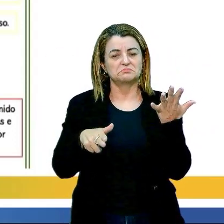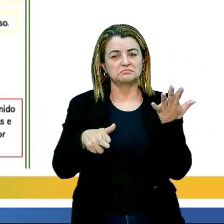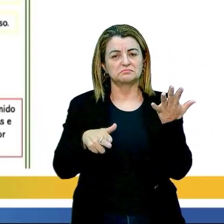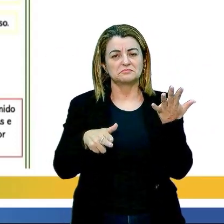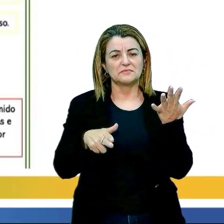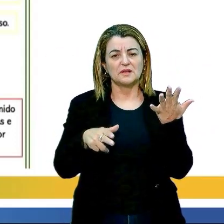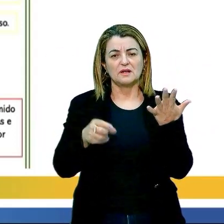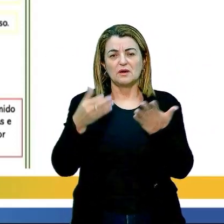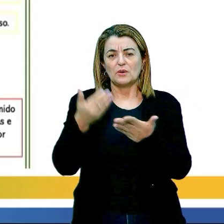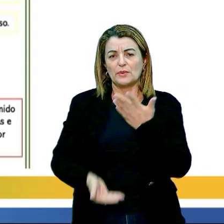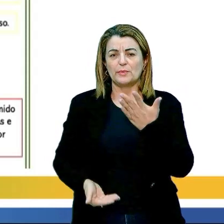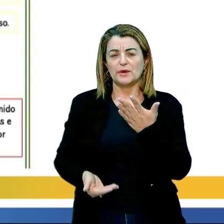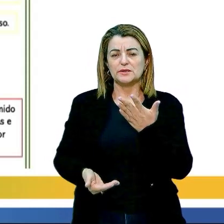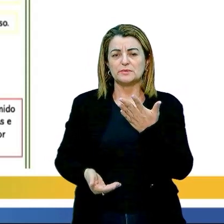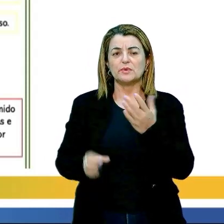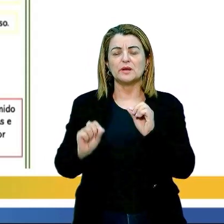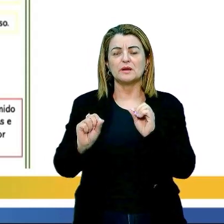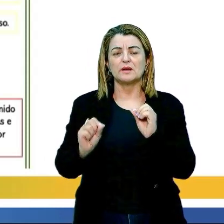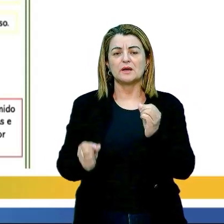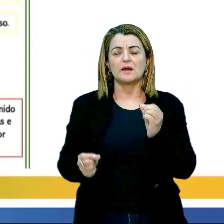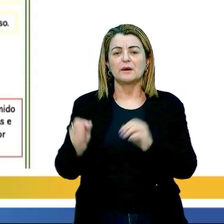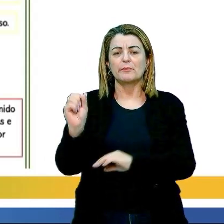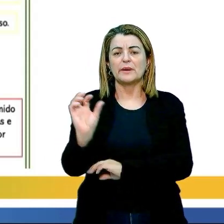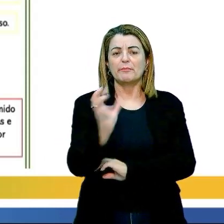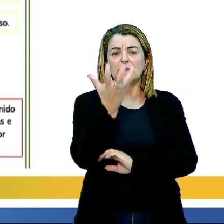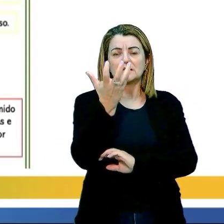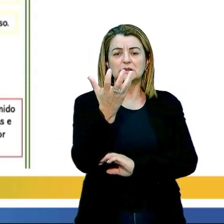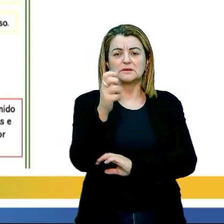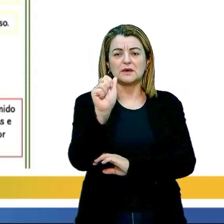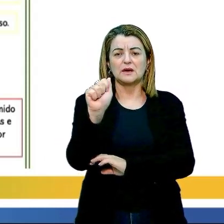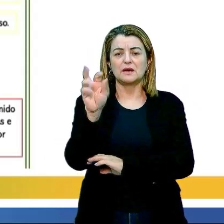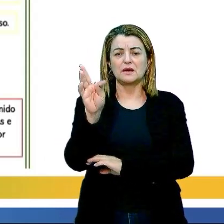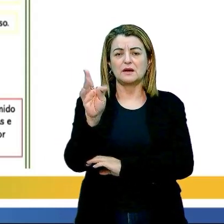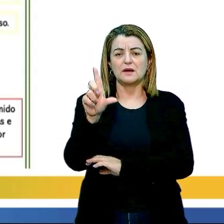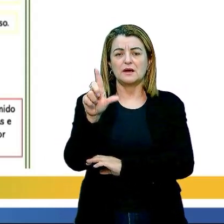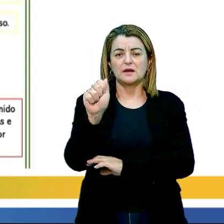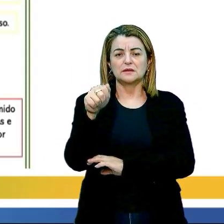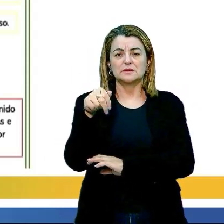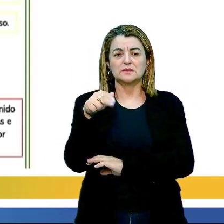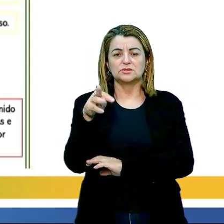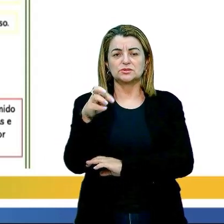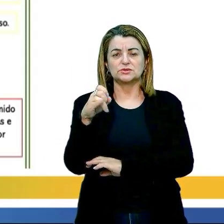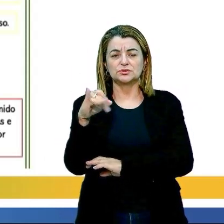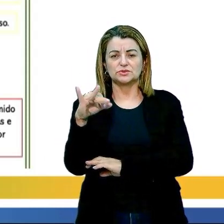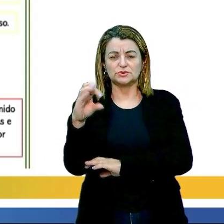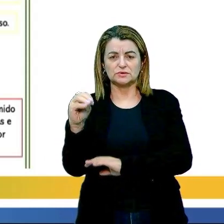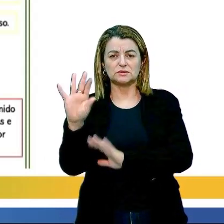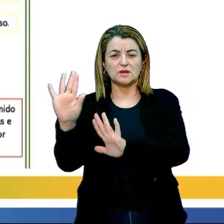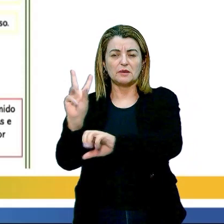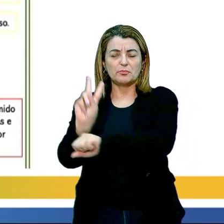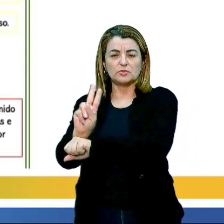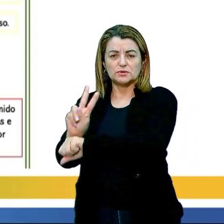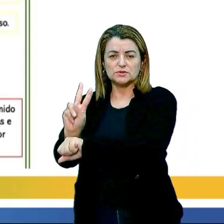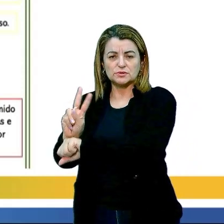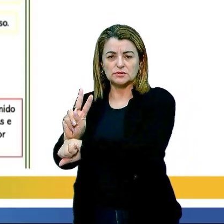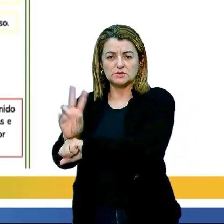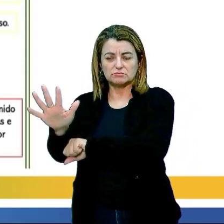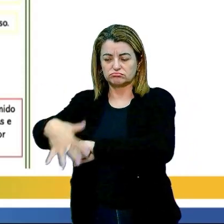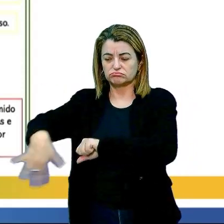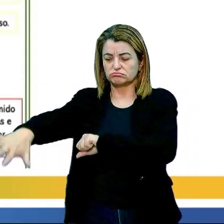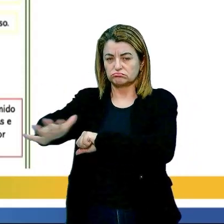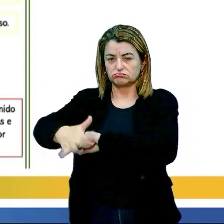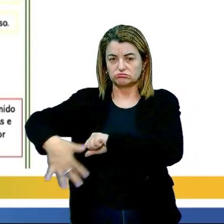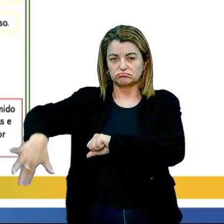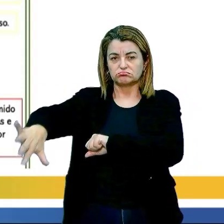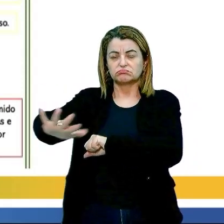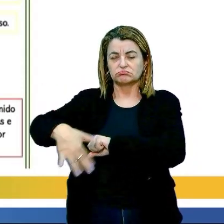só perdia para a Mata Atlântica, só perde para a Mata Atlântica, aonde essa mata está preservada.